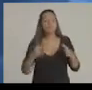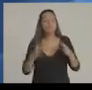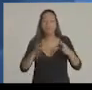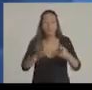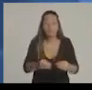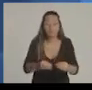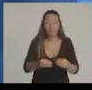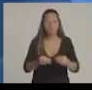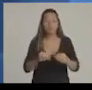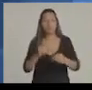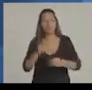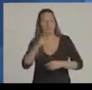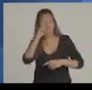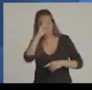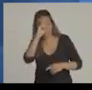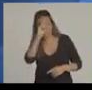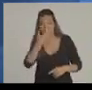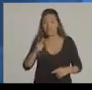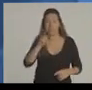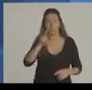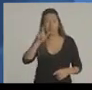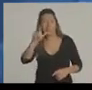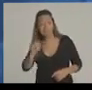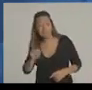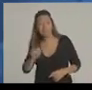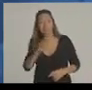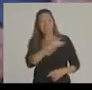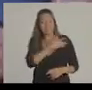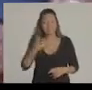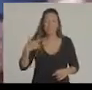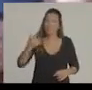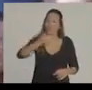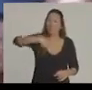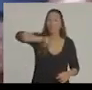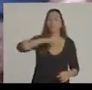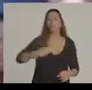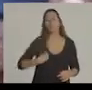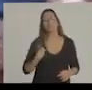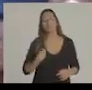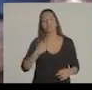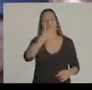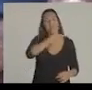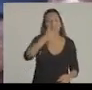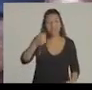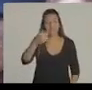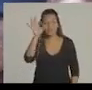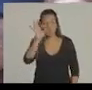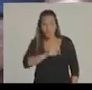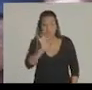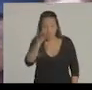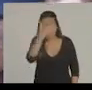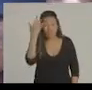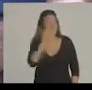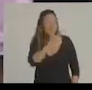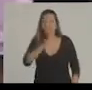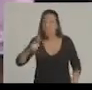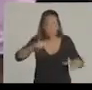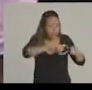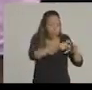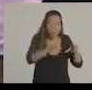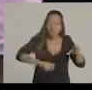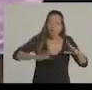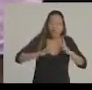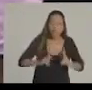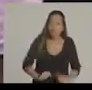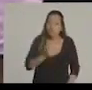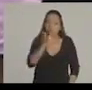a sua qualidade de vida, todo lugar que você mora, a qualidade da sua moradia, tudo isso é saúde. A saúde não é só o hospital que tem ou que não tem vaga, que consegue